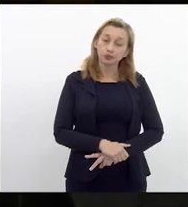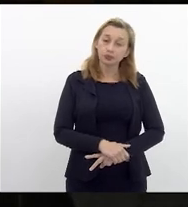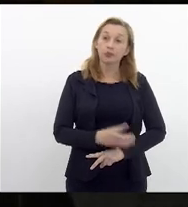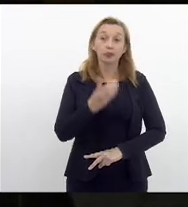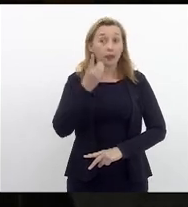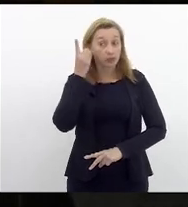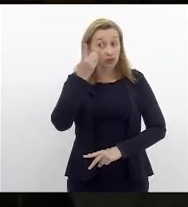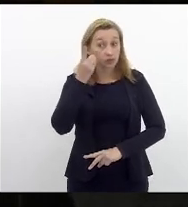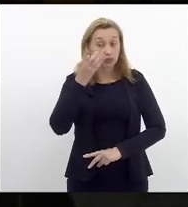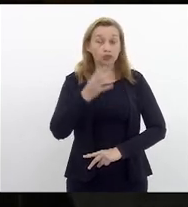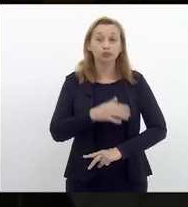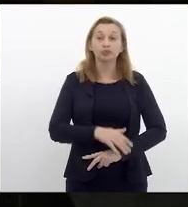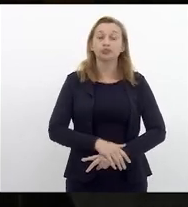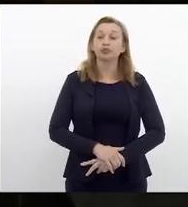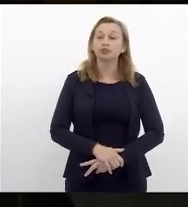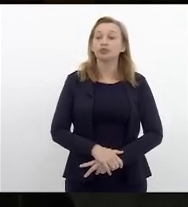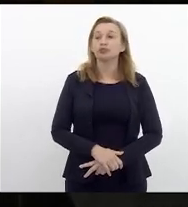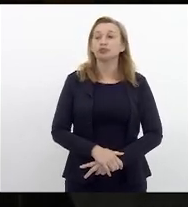deputados.